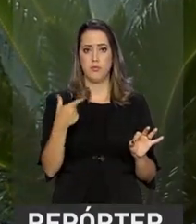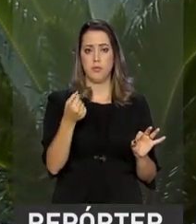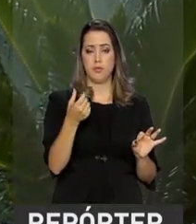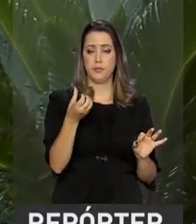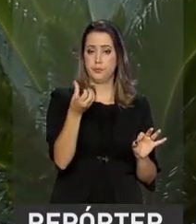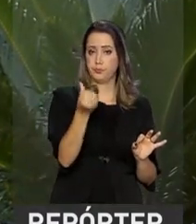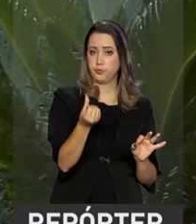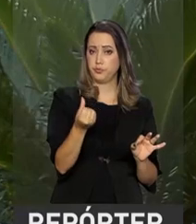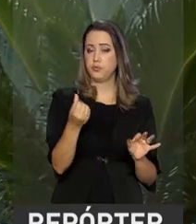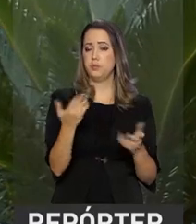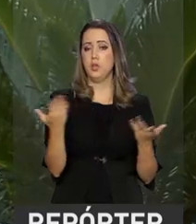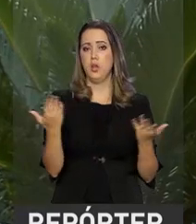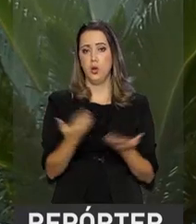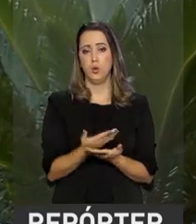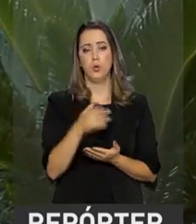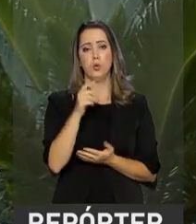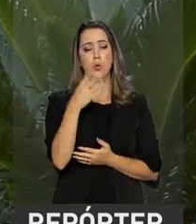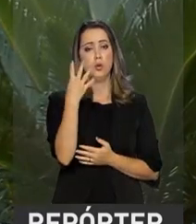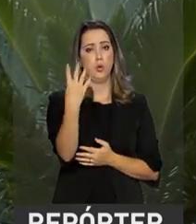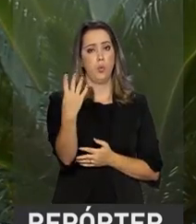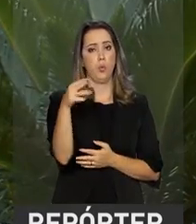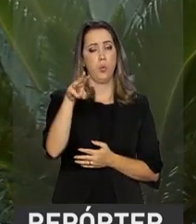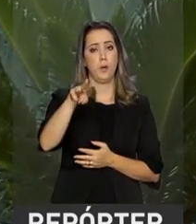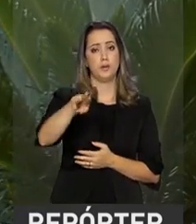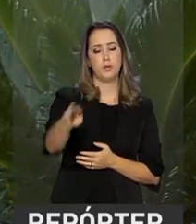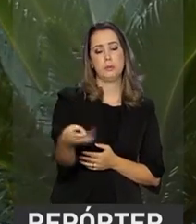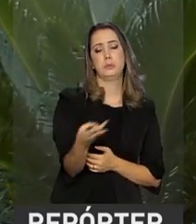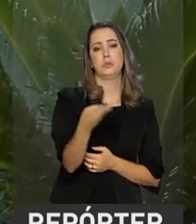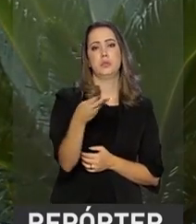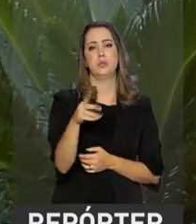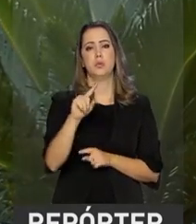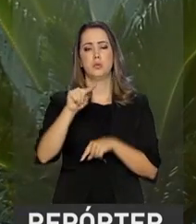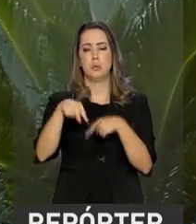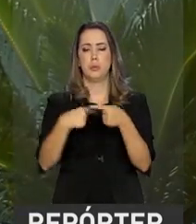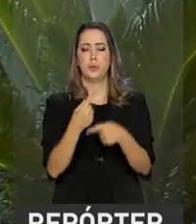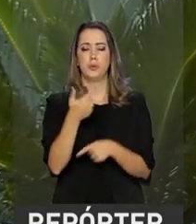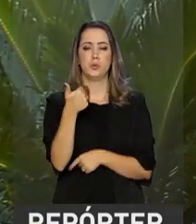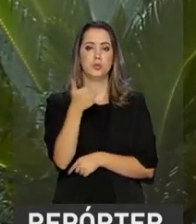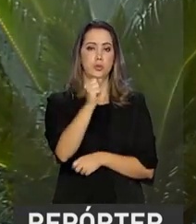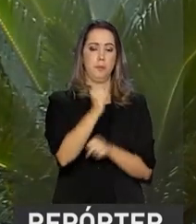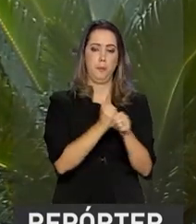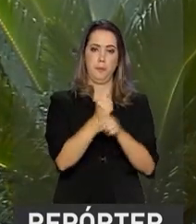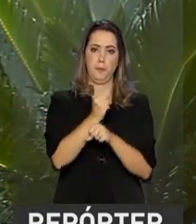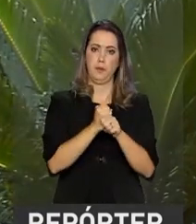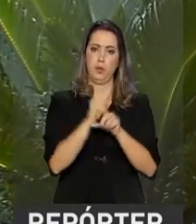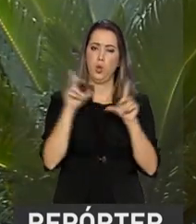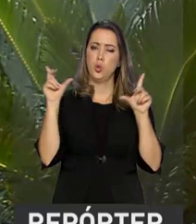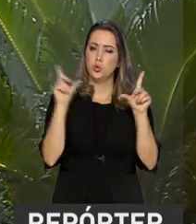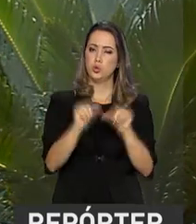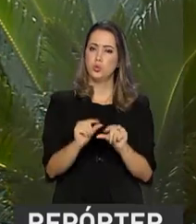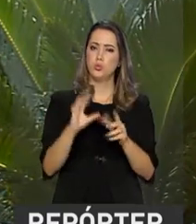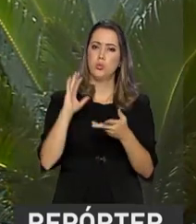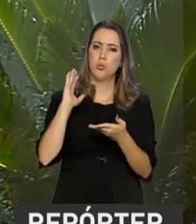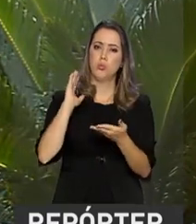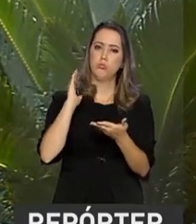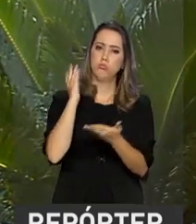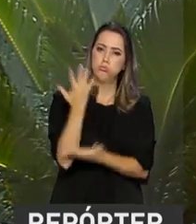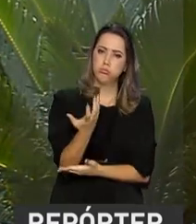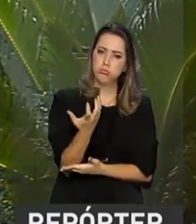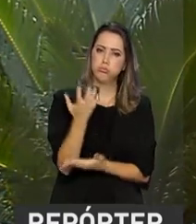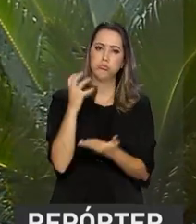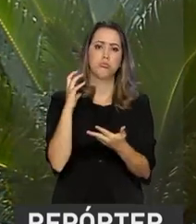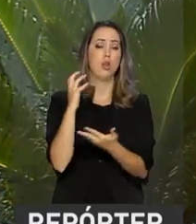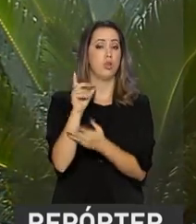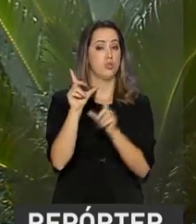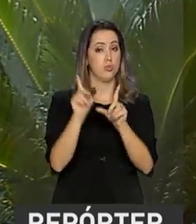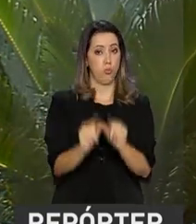para quase quatro milhões e 500 mil hectares dez anos depois a queda do desmatamento aliada ao aumento da produção de soja